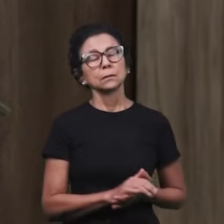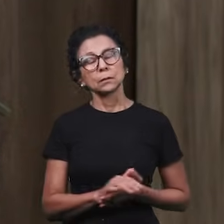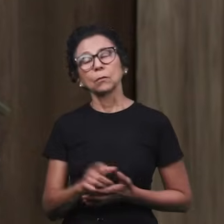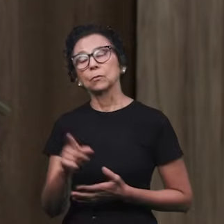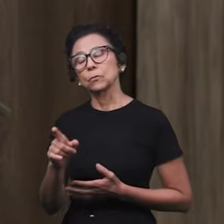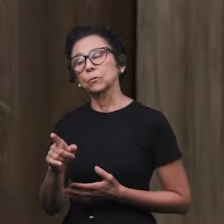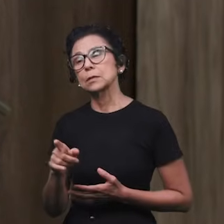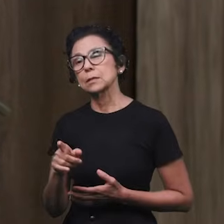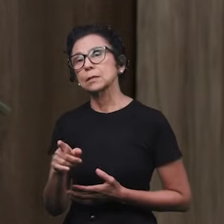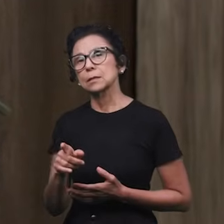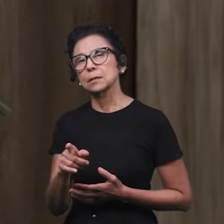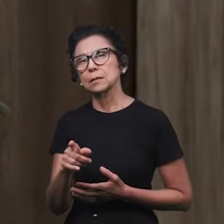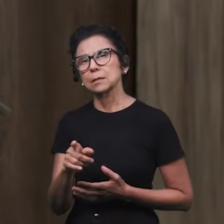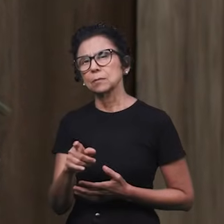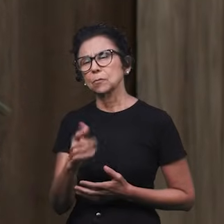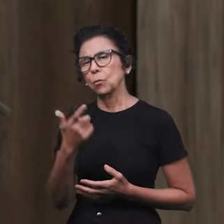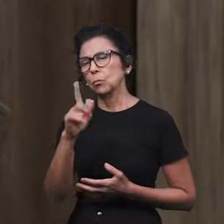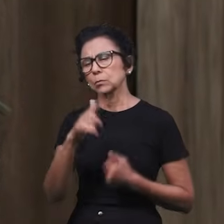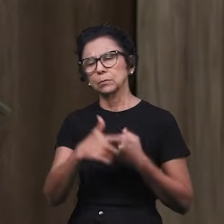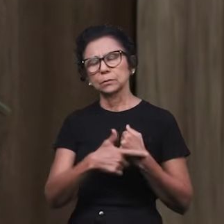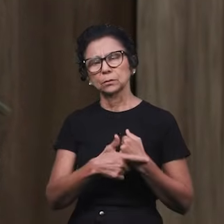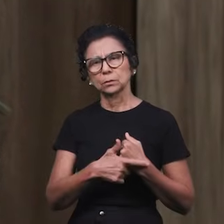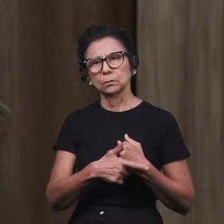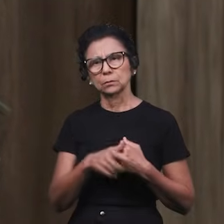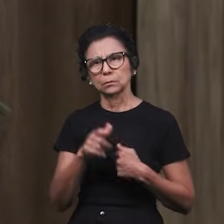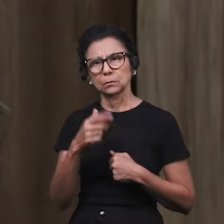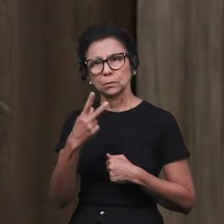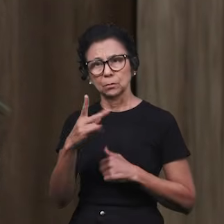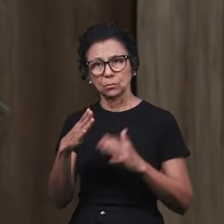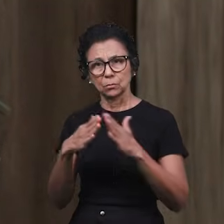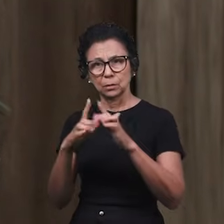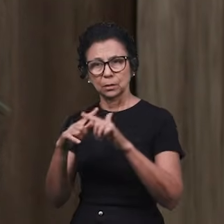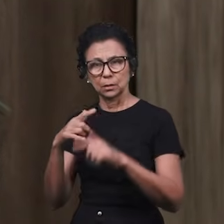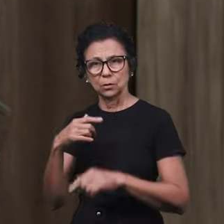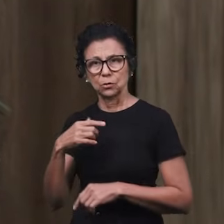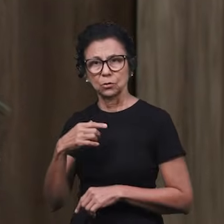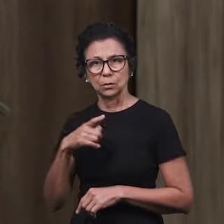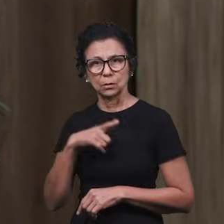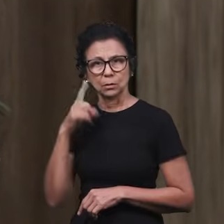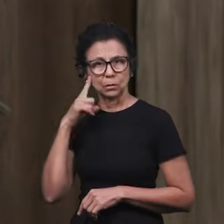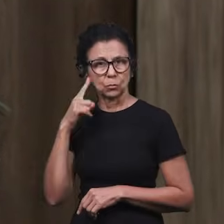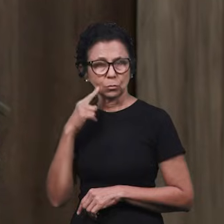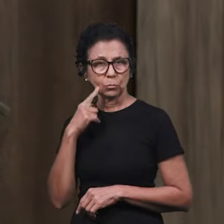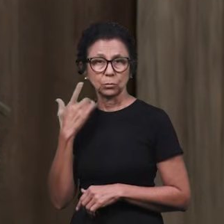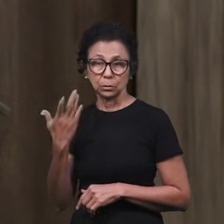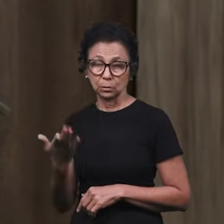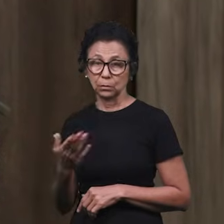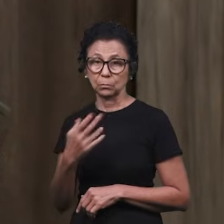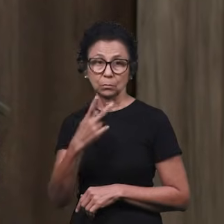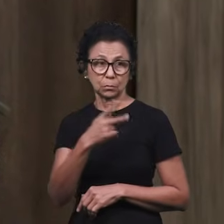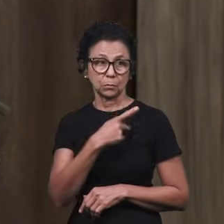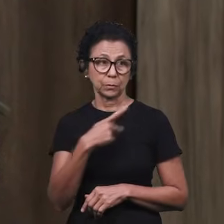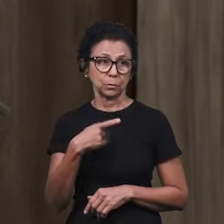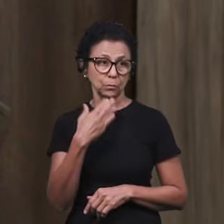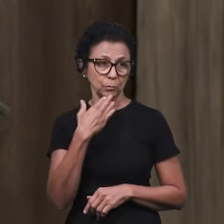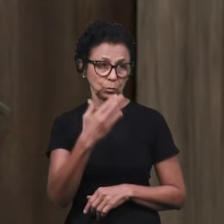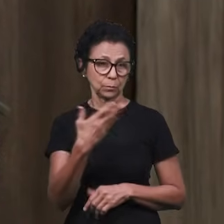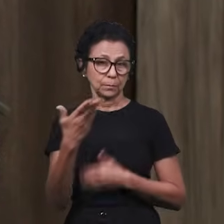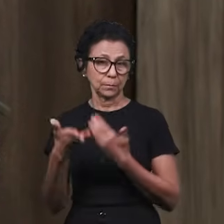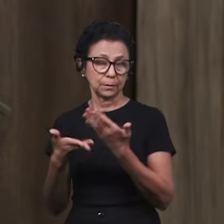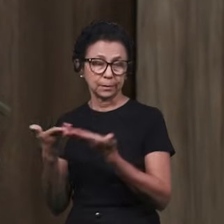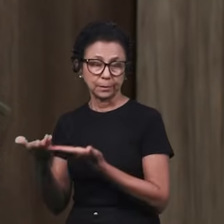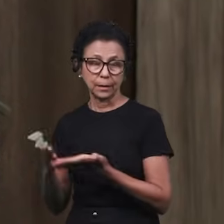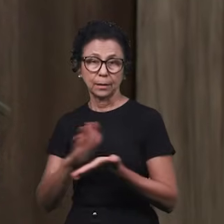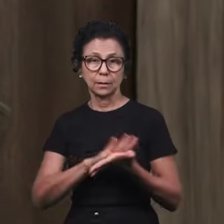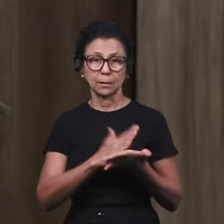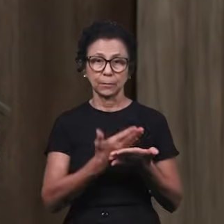você já tem surdo na sua igreja, certeza que o seu pastor já pediu para você estar dando assistência, para você estar fazendo uma interpretação, nem que seja